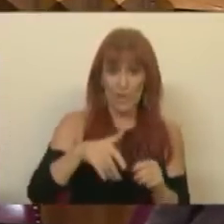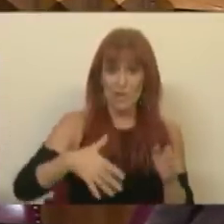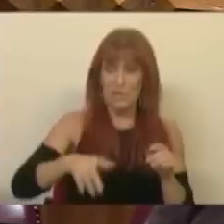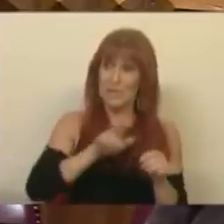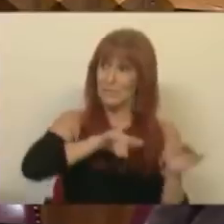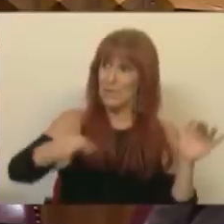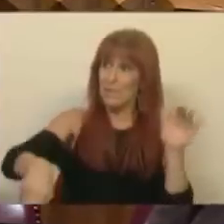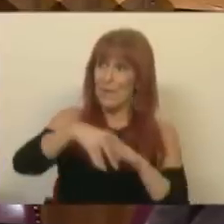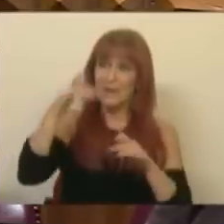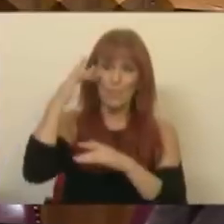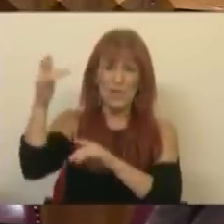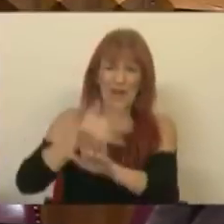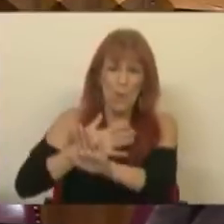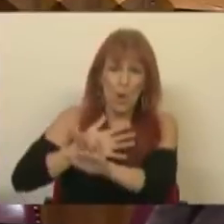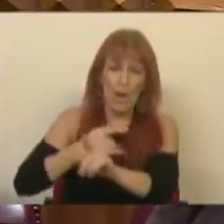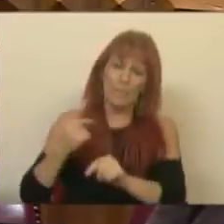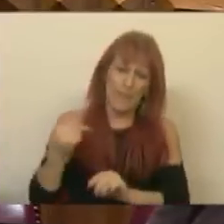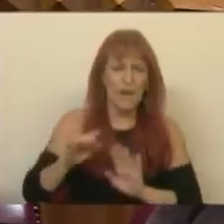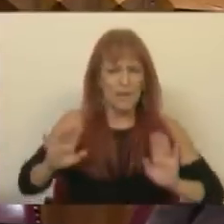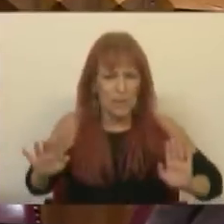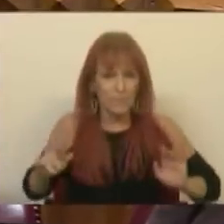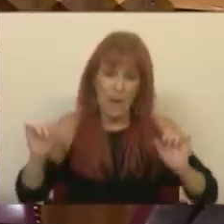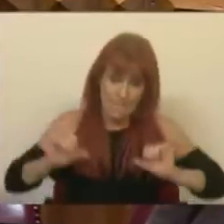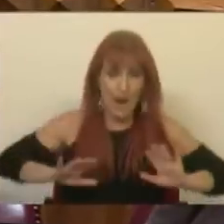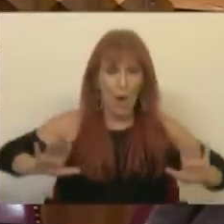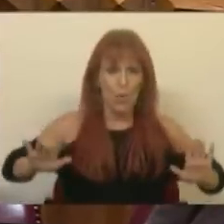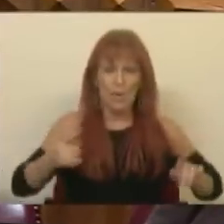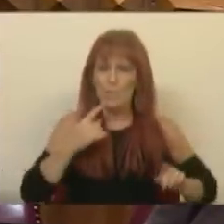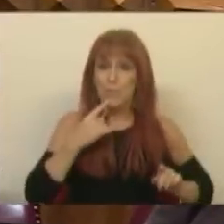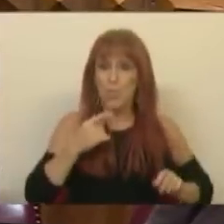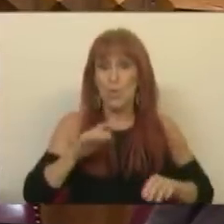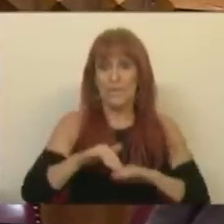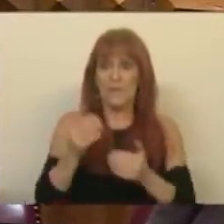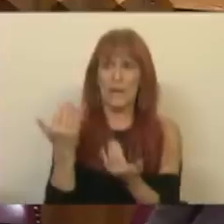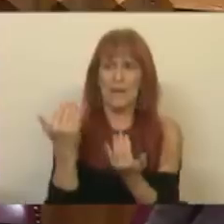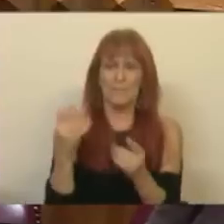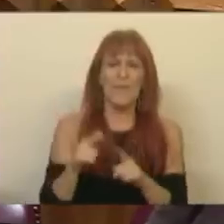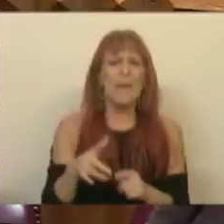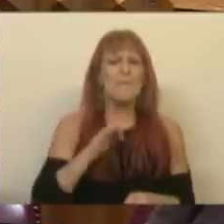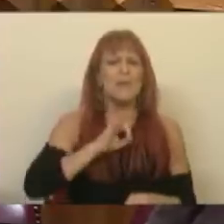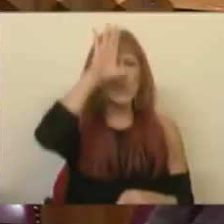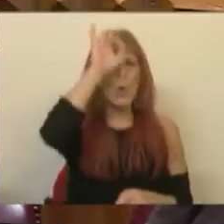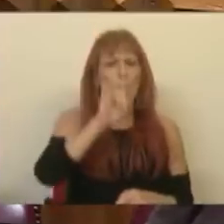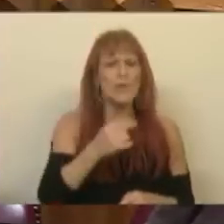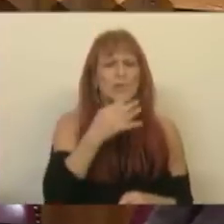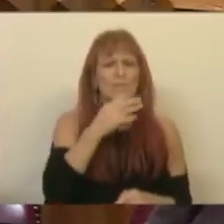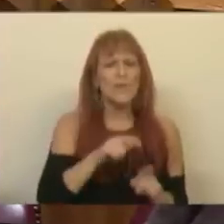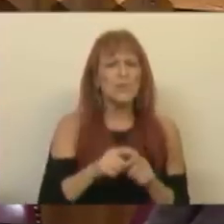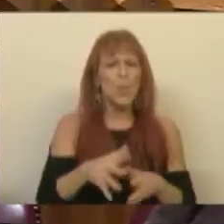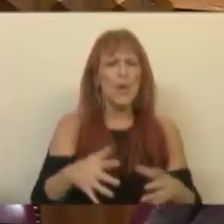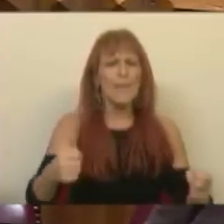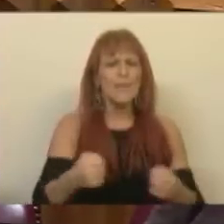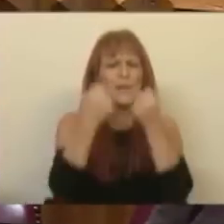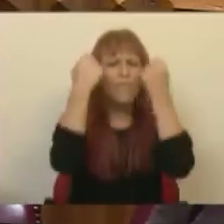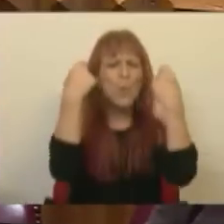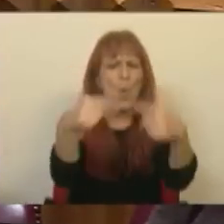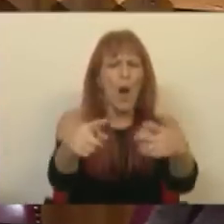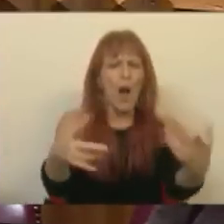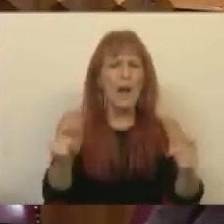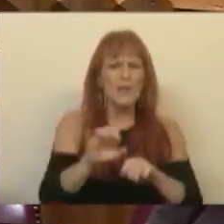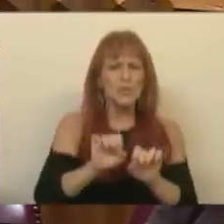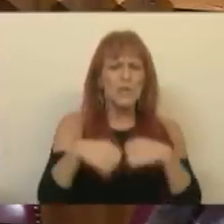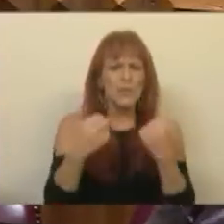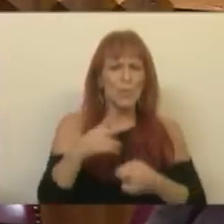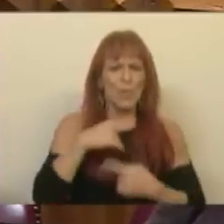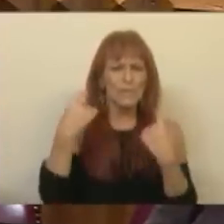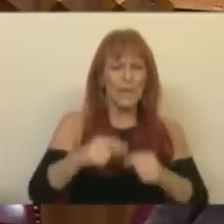querem migrar é negativo é mau temos muito a fazer mas o senhor primeiro nisto falou do grande desafio que